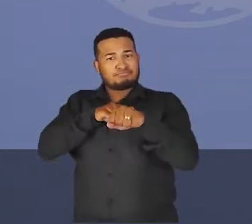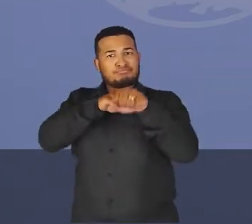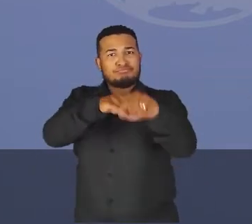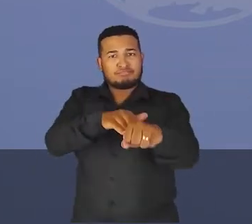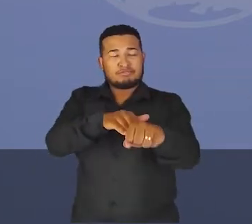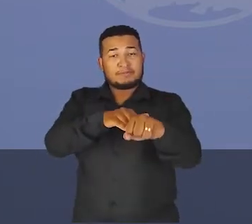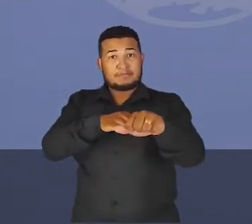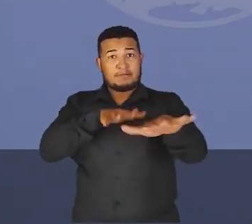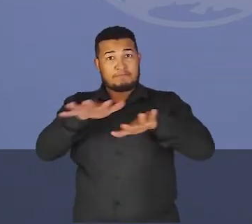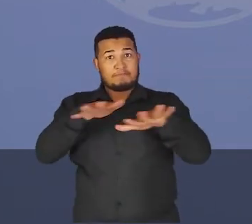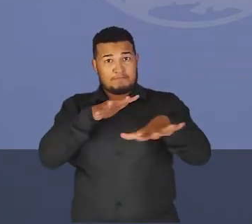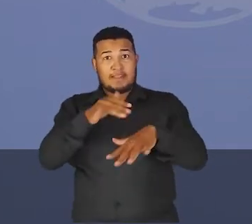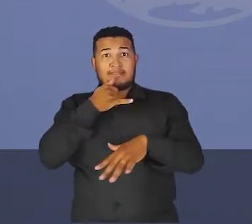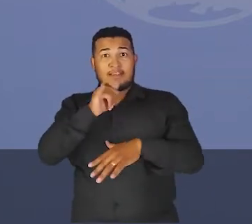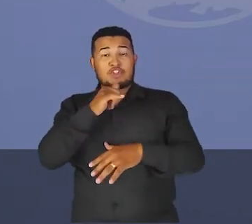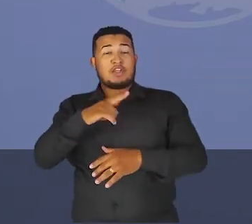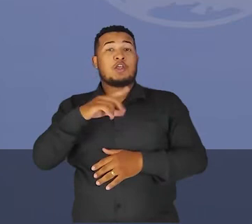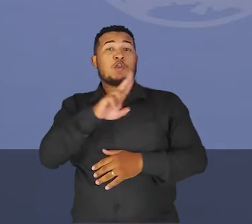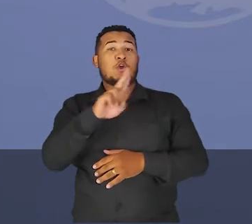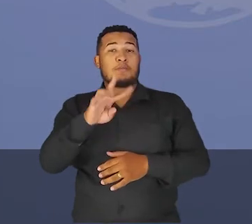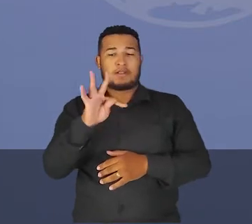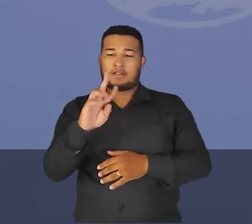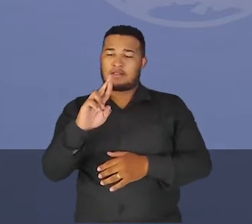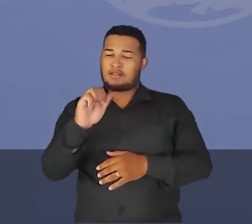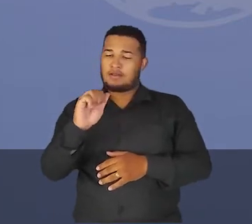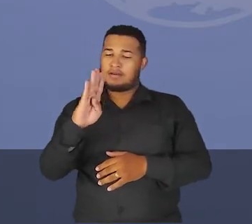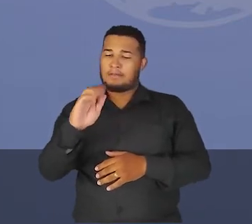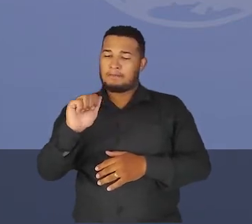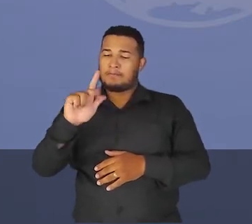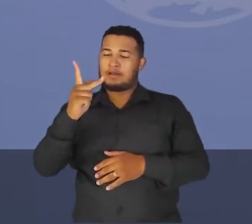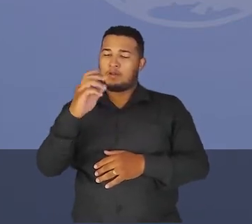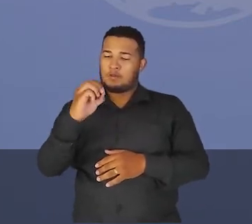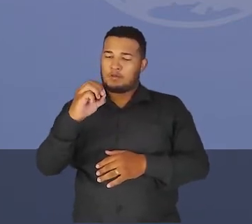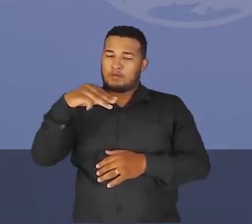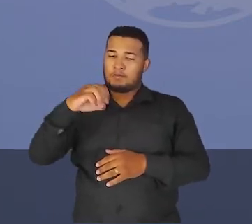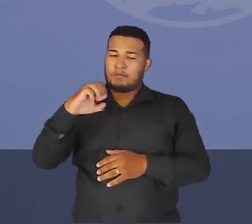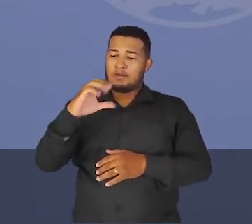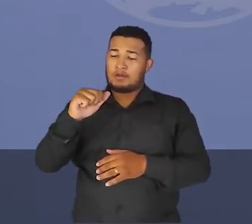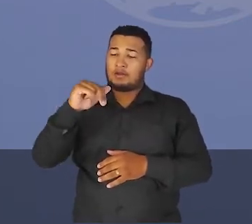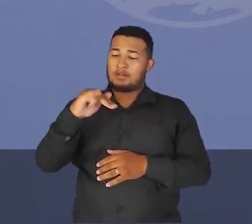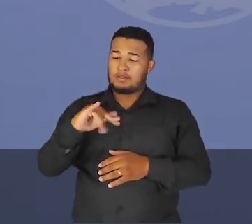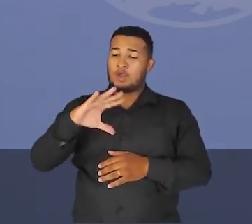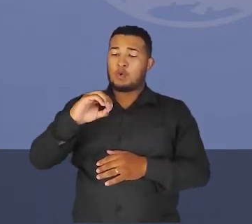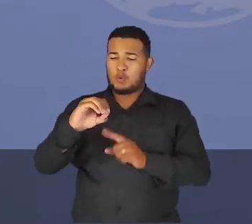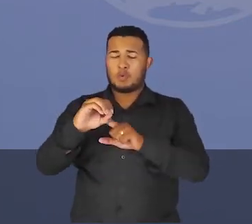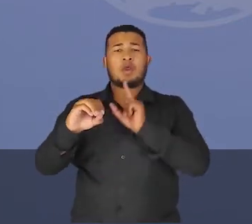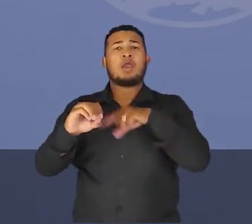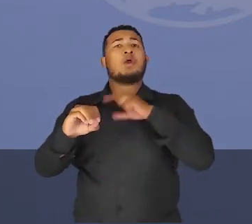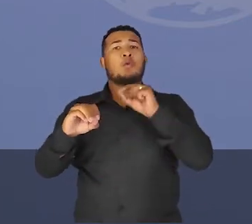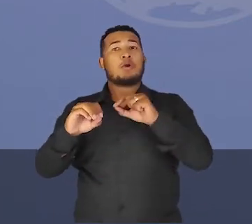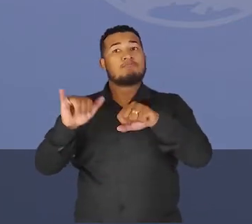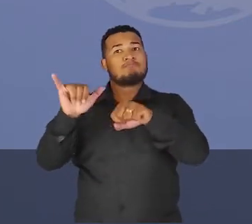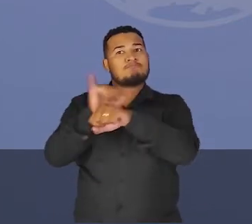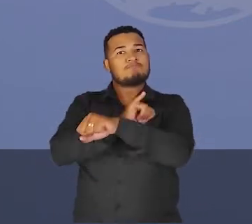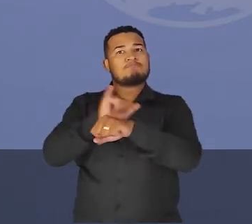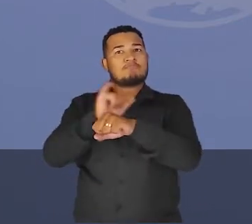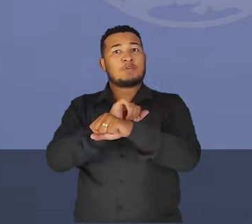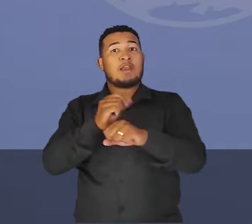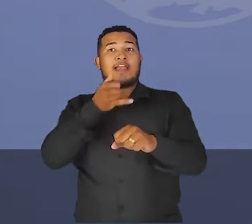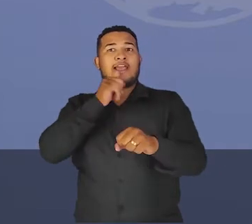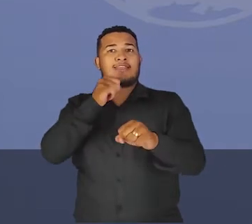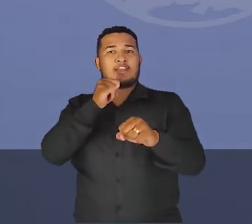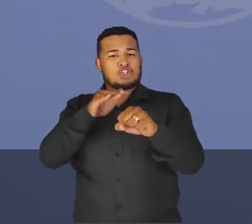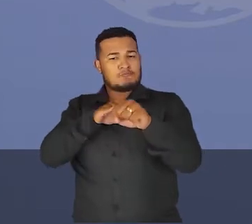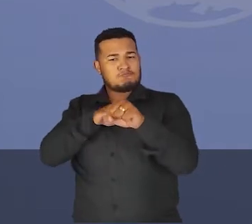essa transferência energética vai ser chamada de trabalho mecânico. Então, trabalho mecânico é a energia transferida para que